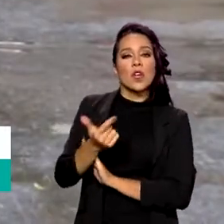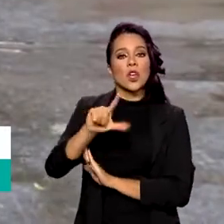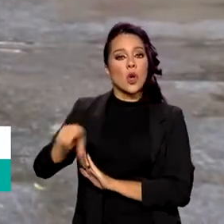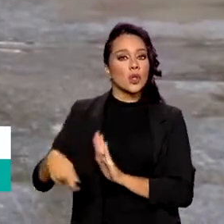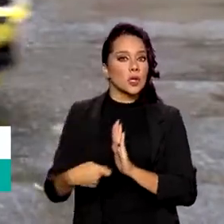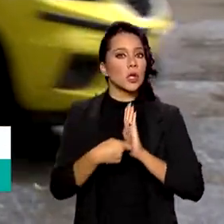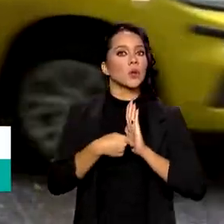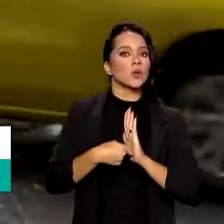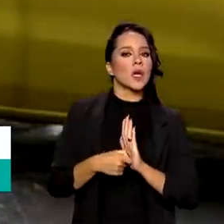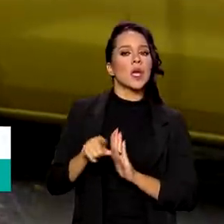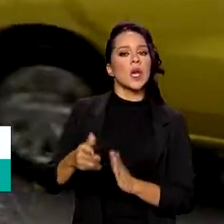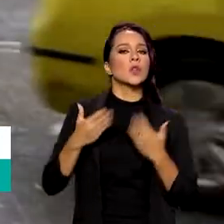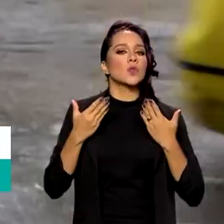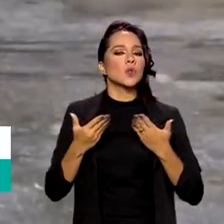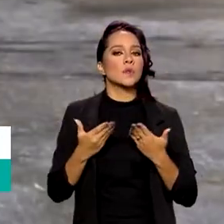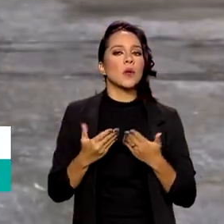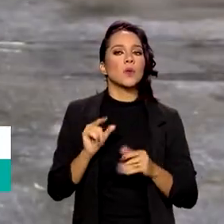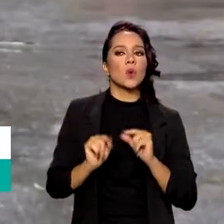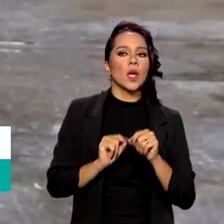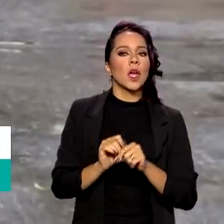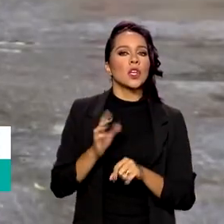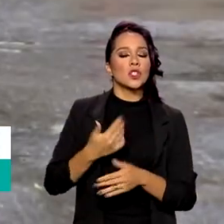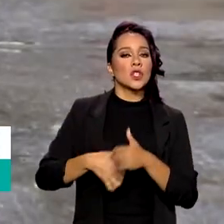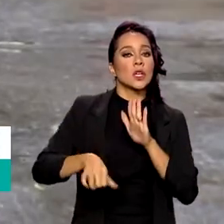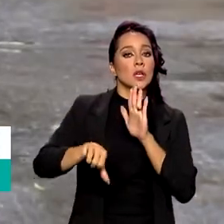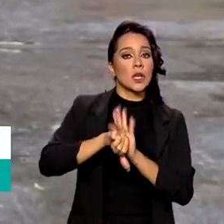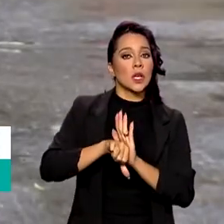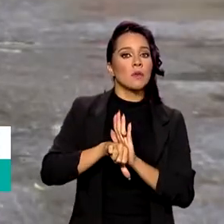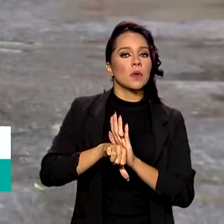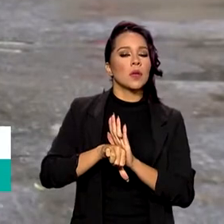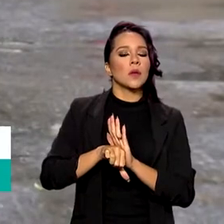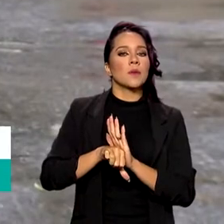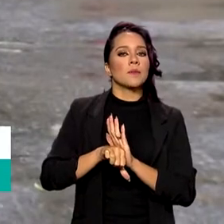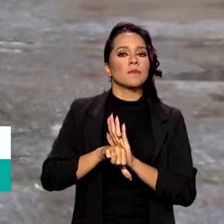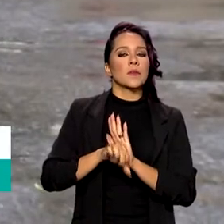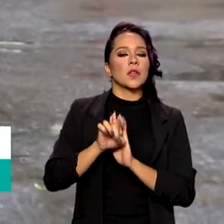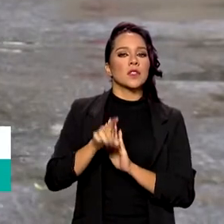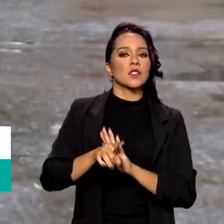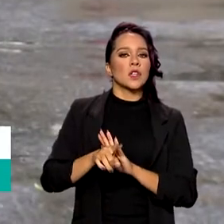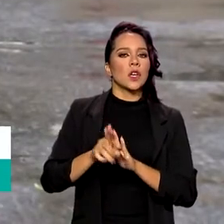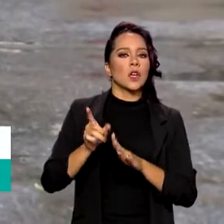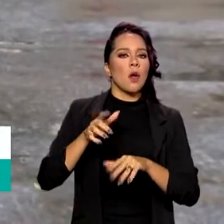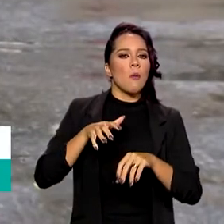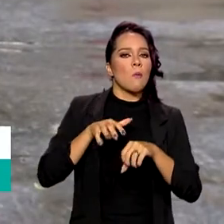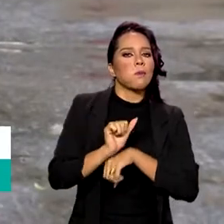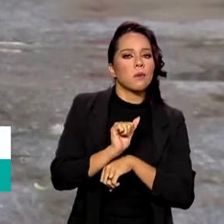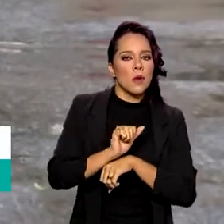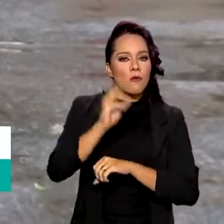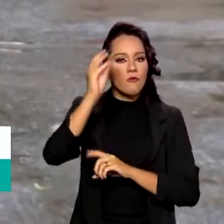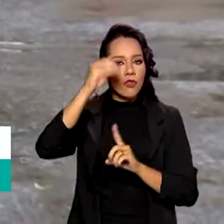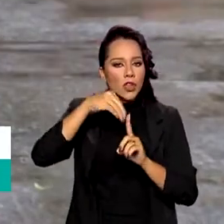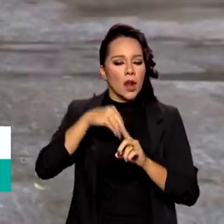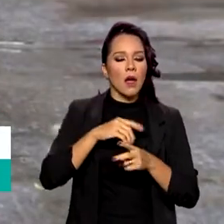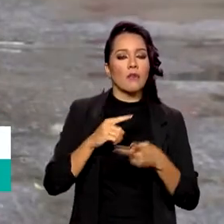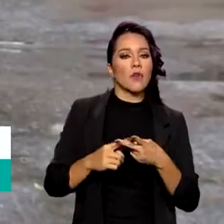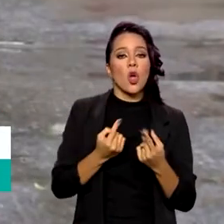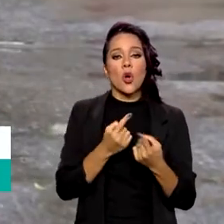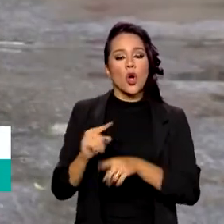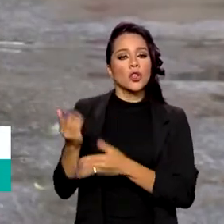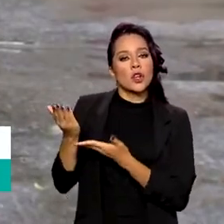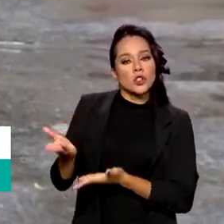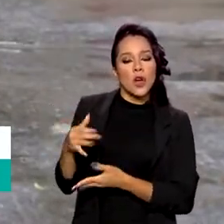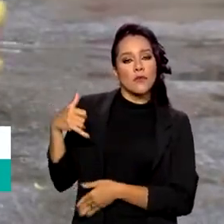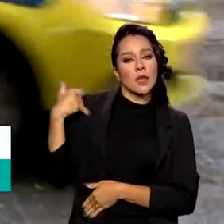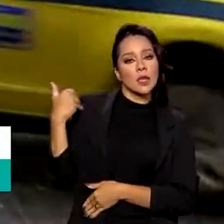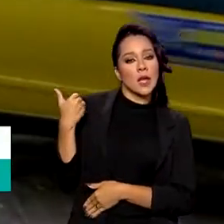outra denúncia ele é suspeito de ter cometido o crime de estupro de vulnerável teria sido cometido contra um